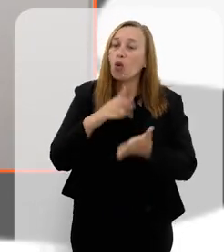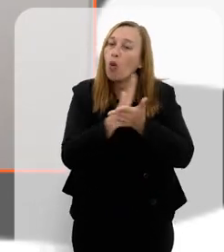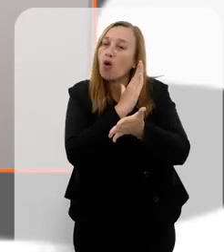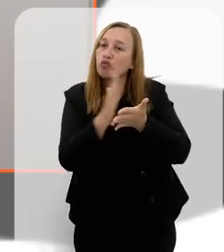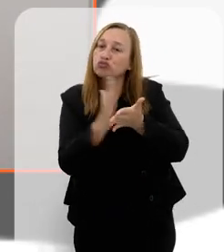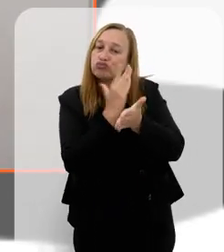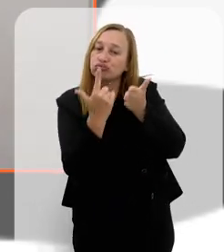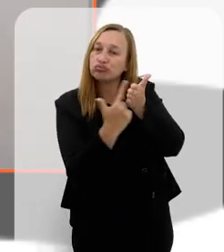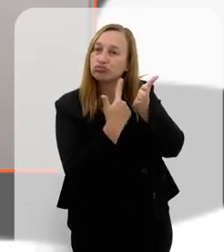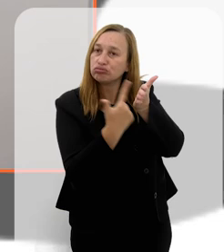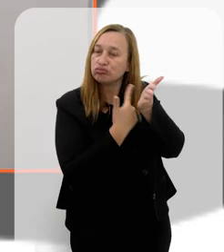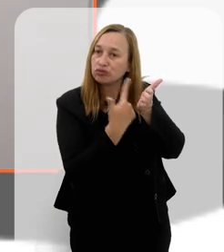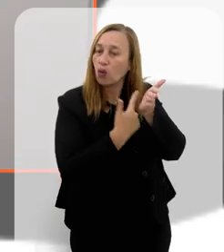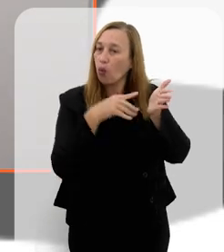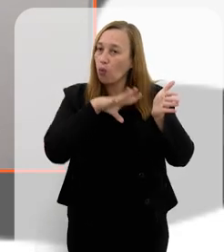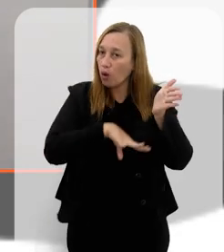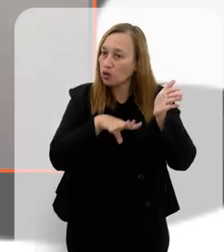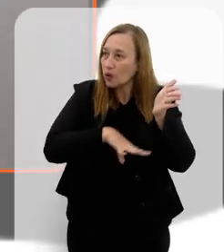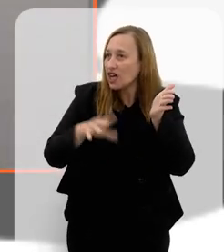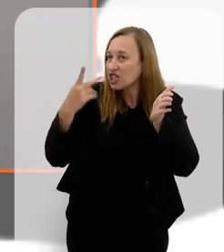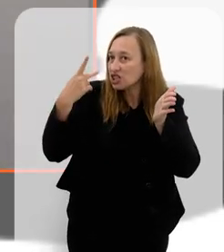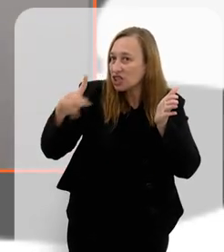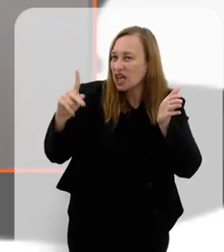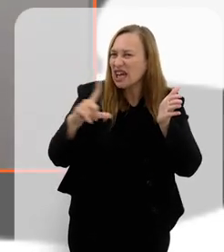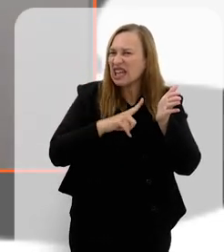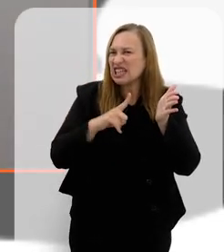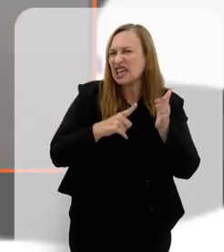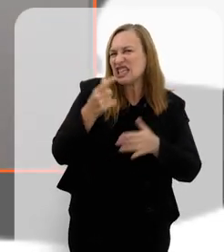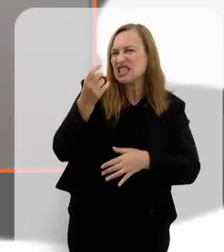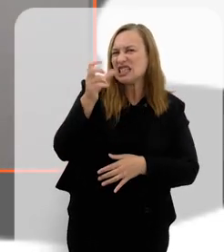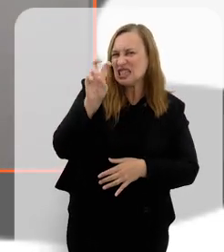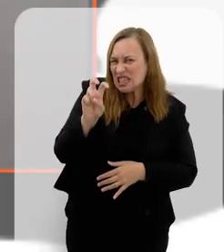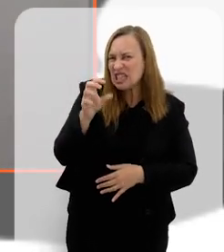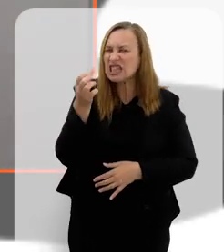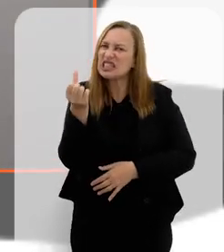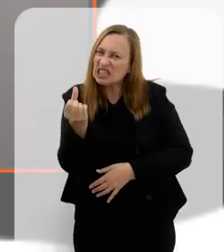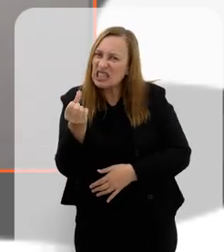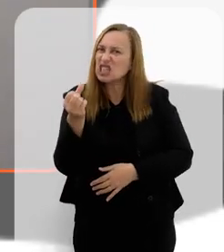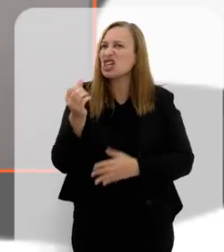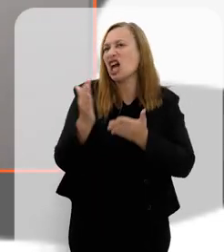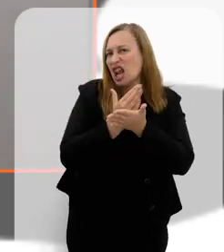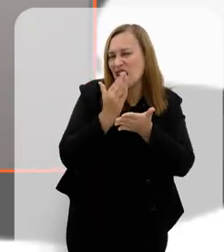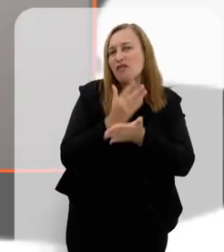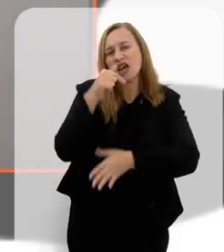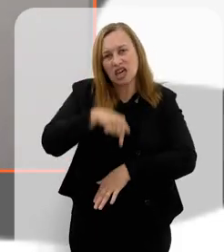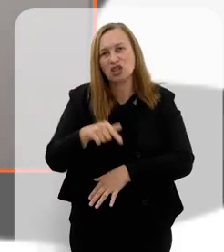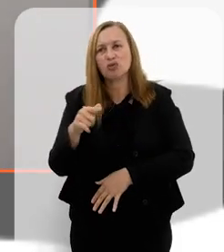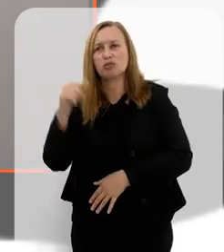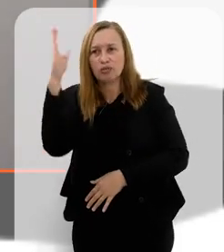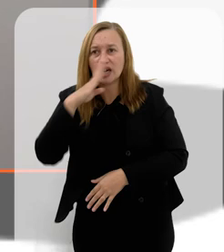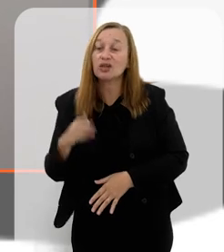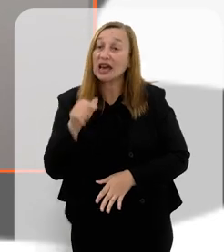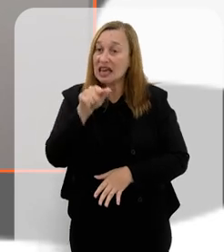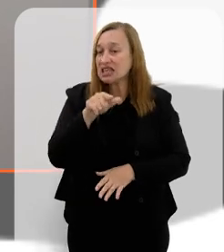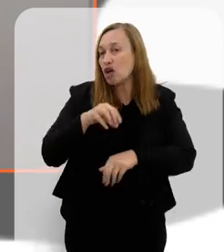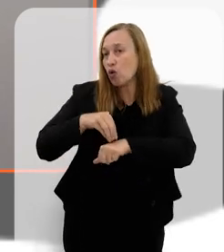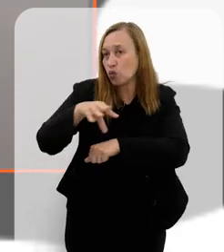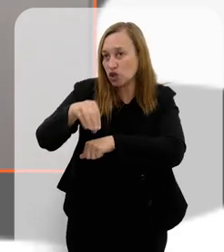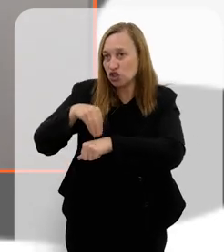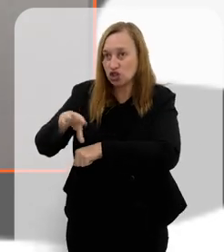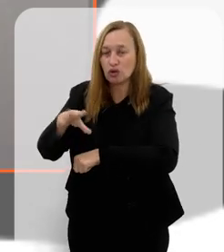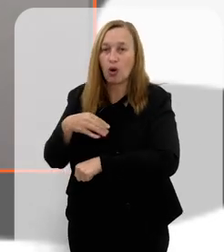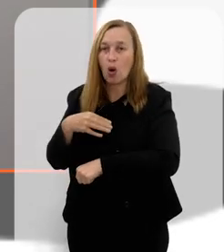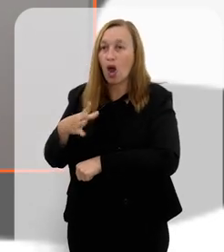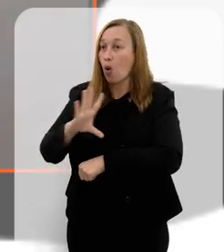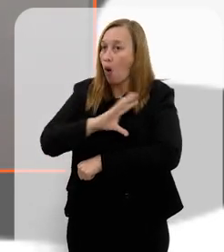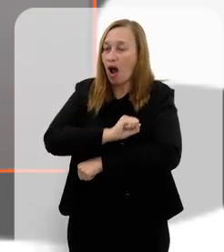Eu, inclusive, tenho alguns livros em português dele. Ele tem uns 5 ou 6 livros aqui no Brasil. Esse eu